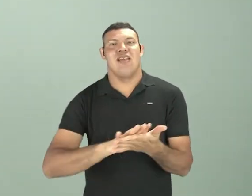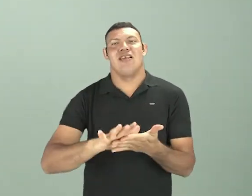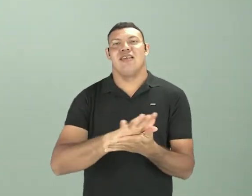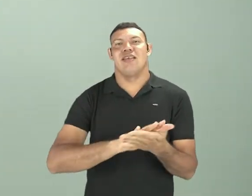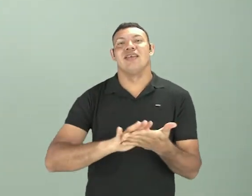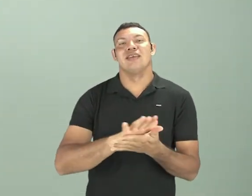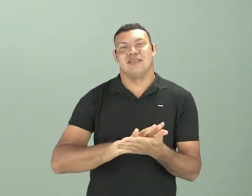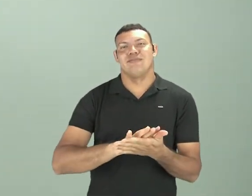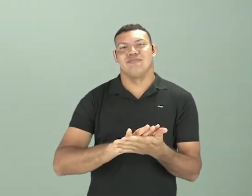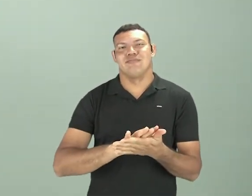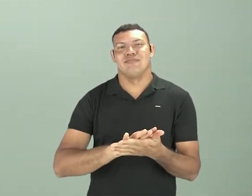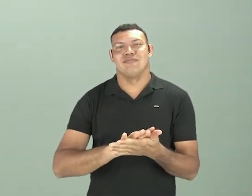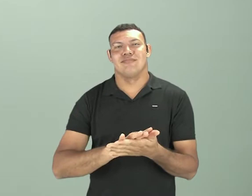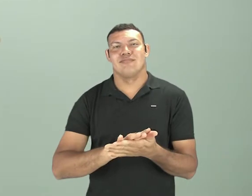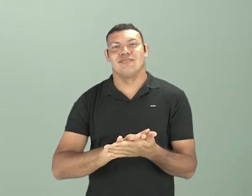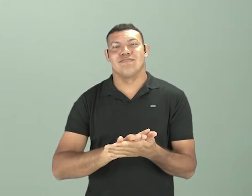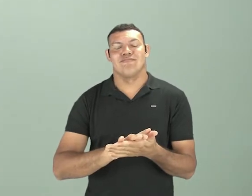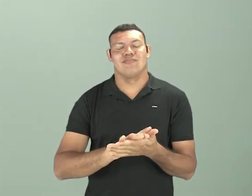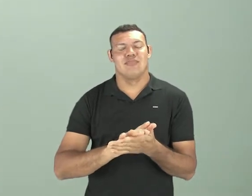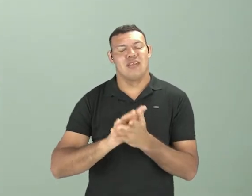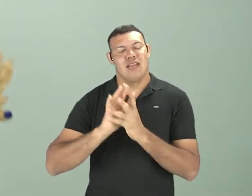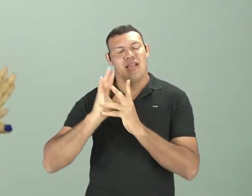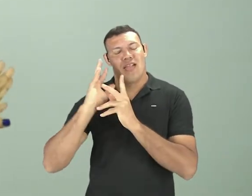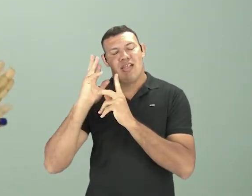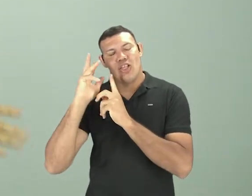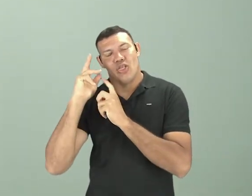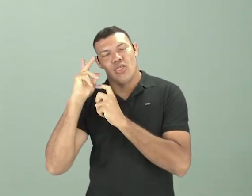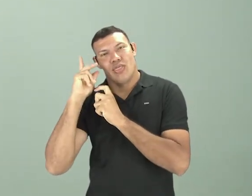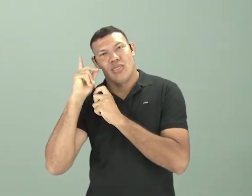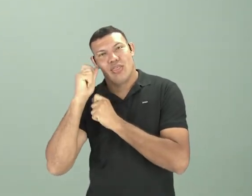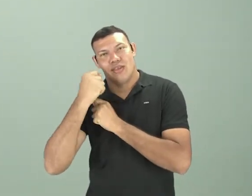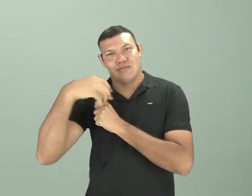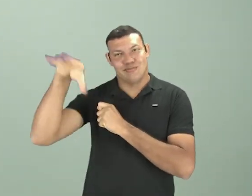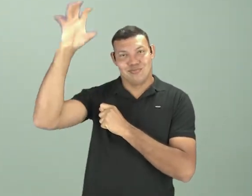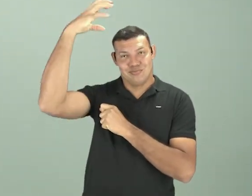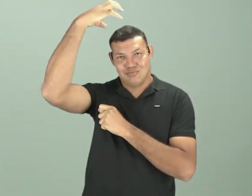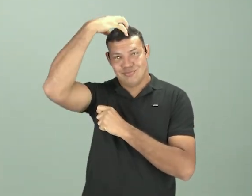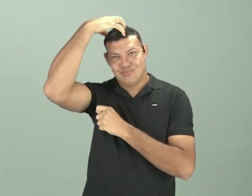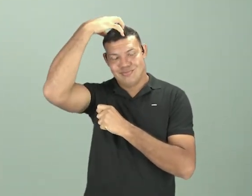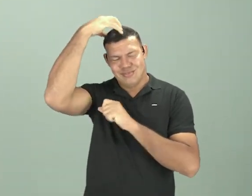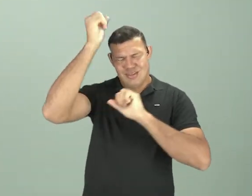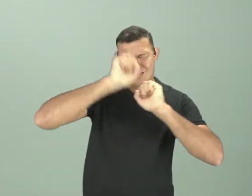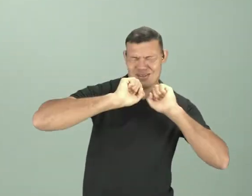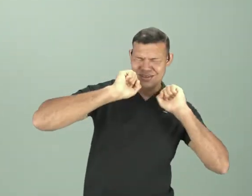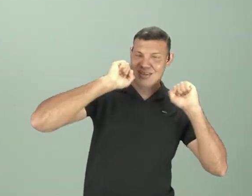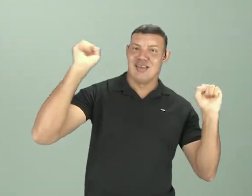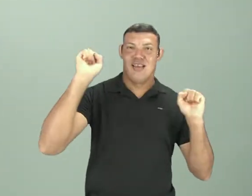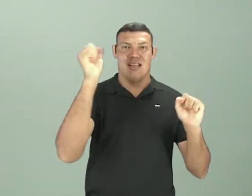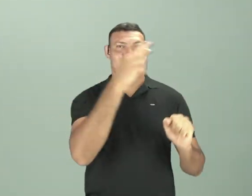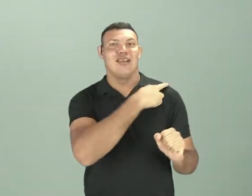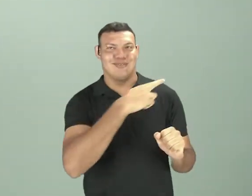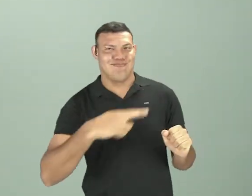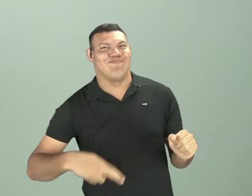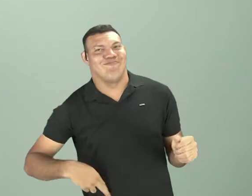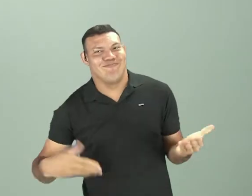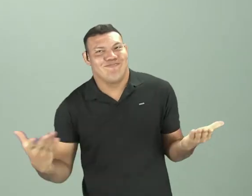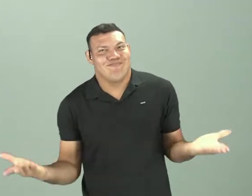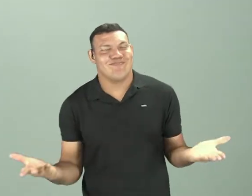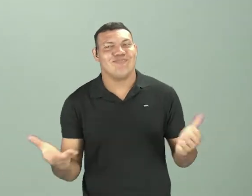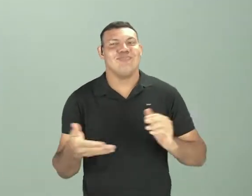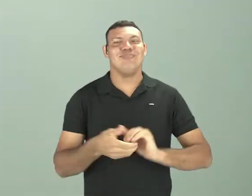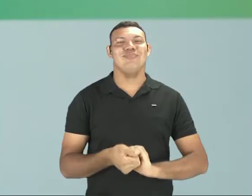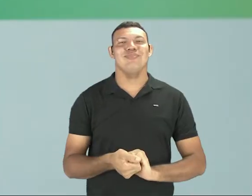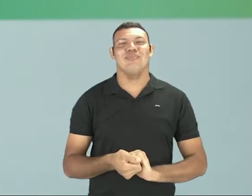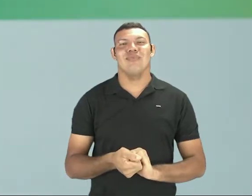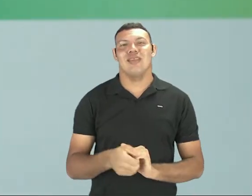a frase que dormiram-se na monarquia e acordaram na República, e de fato foi isso, né? Então,